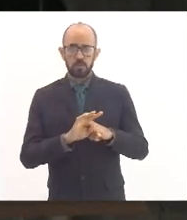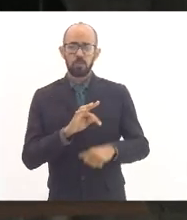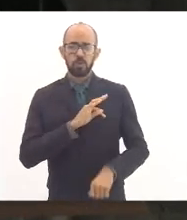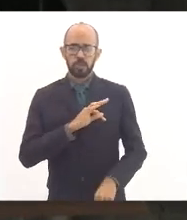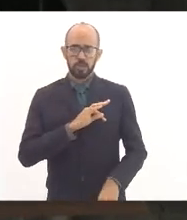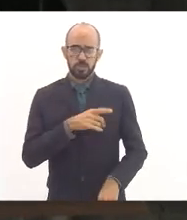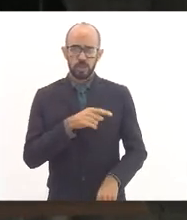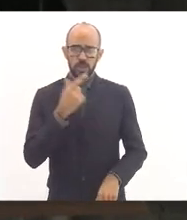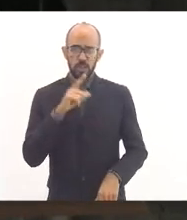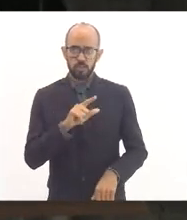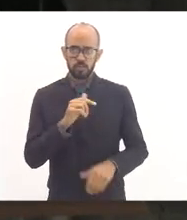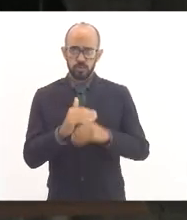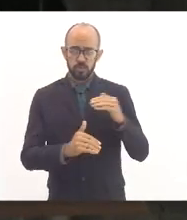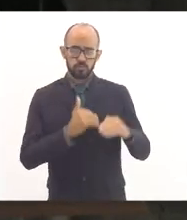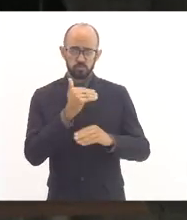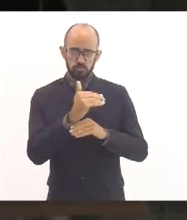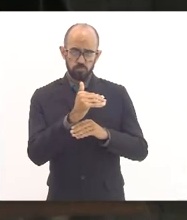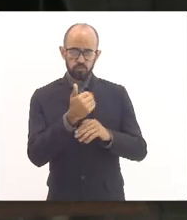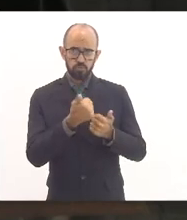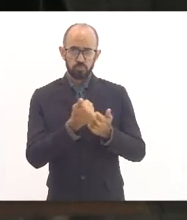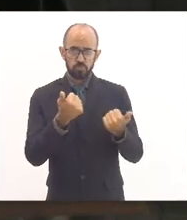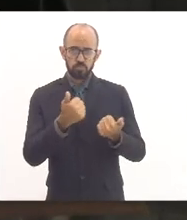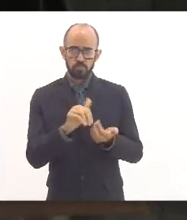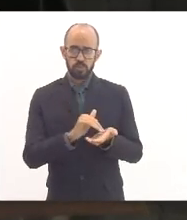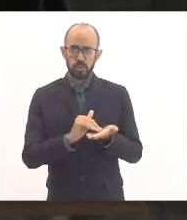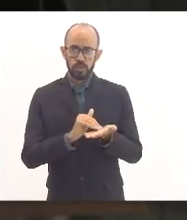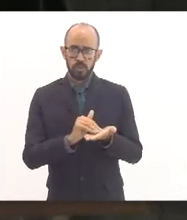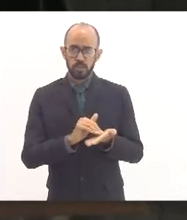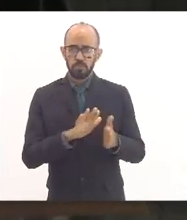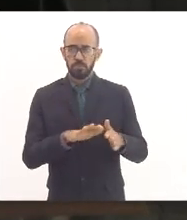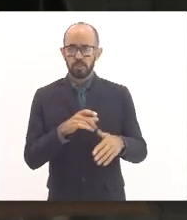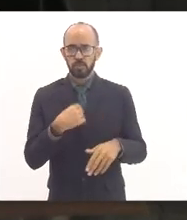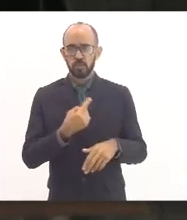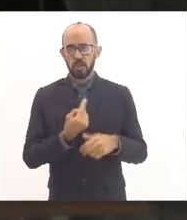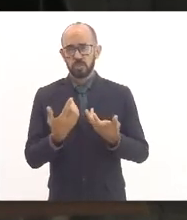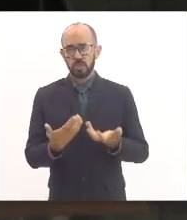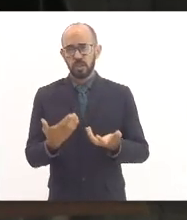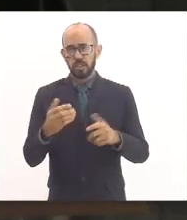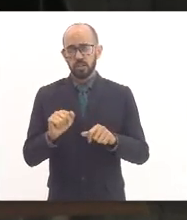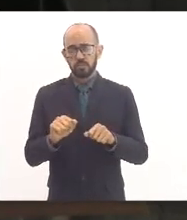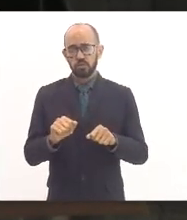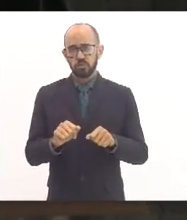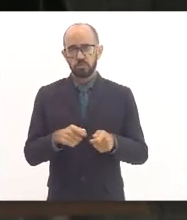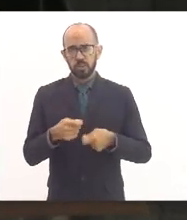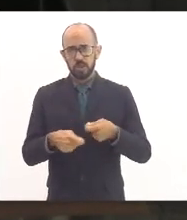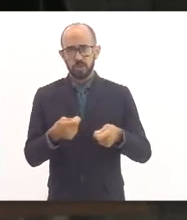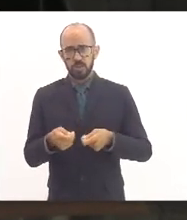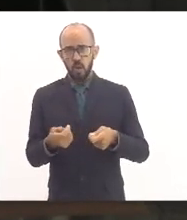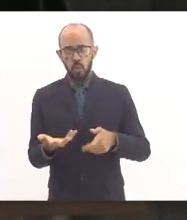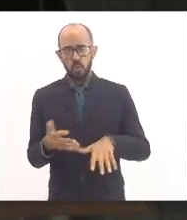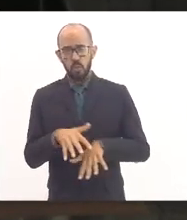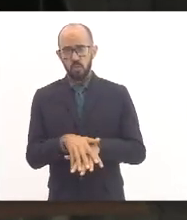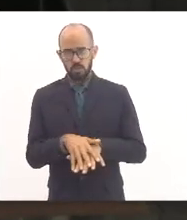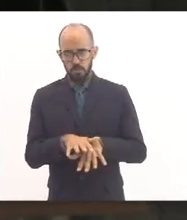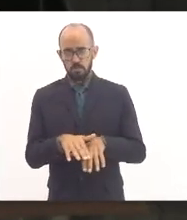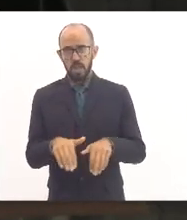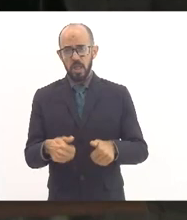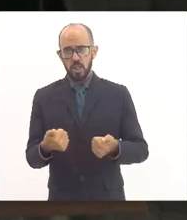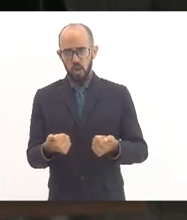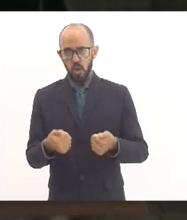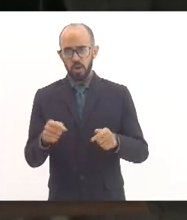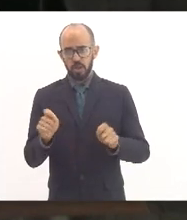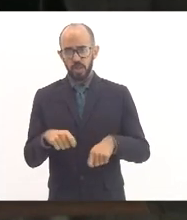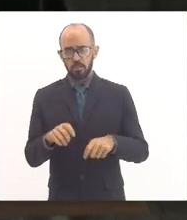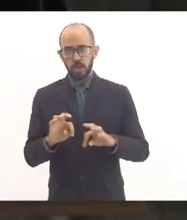técnica alcance o estado de Superintendência mas a gente quer uma gestão mais inclusiva que abrange a possibilidade de